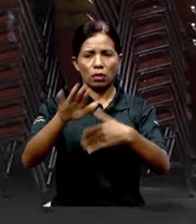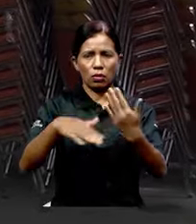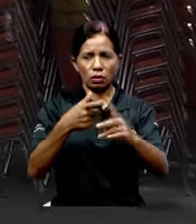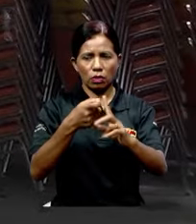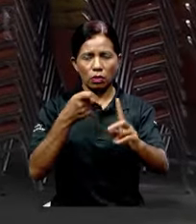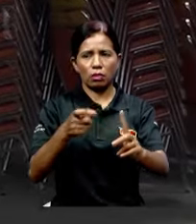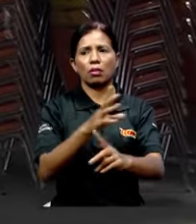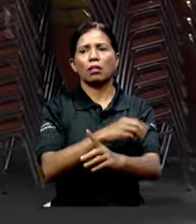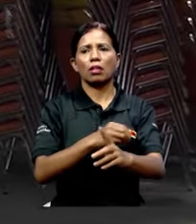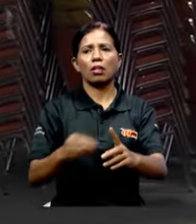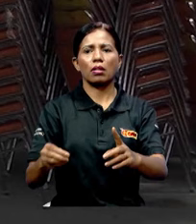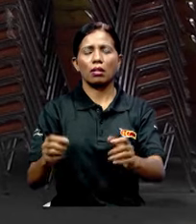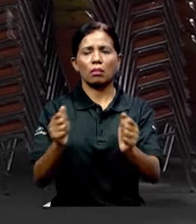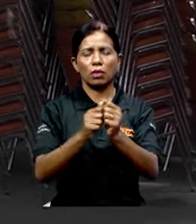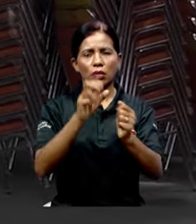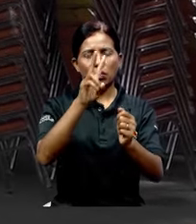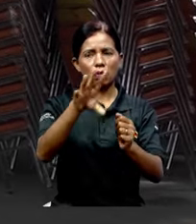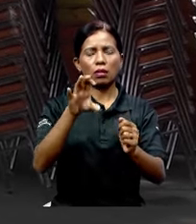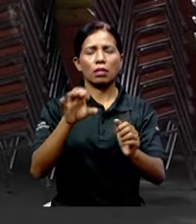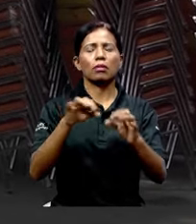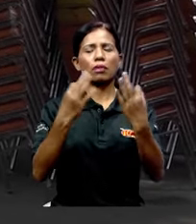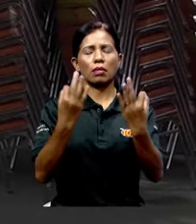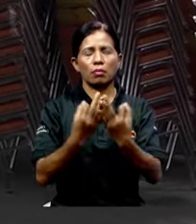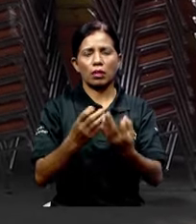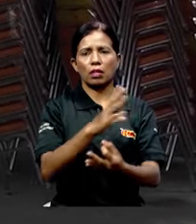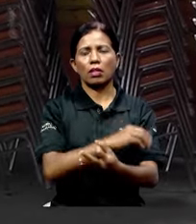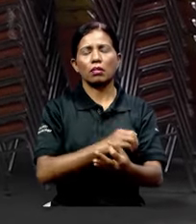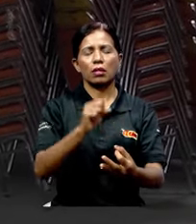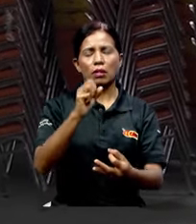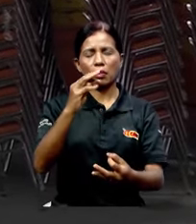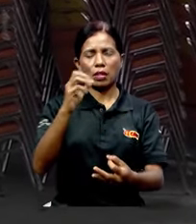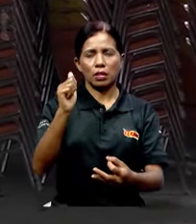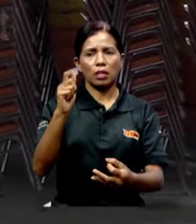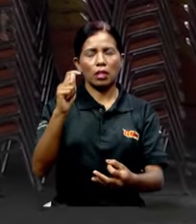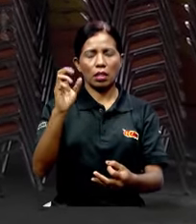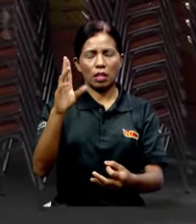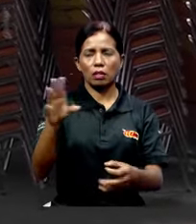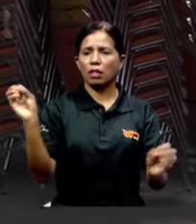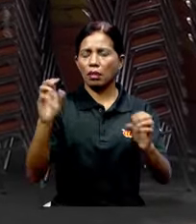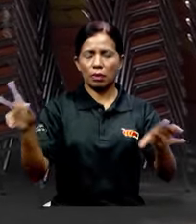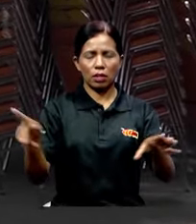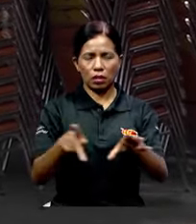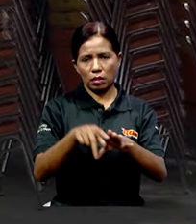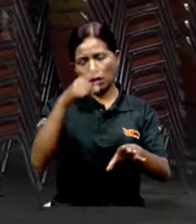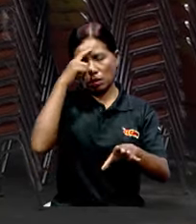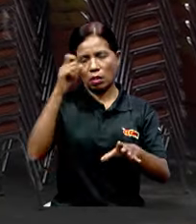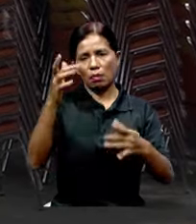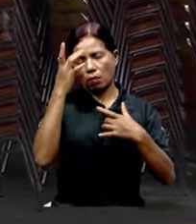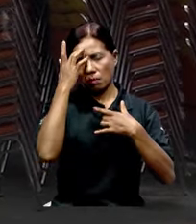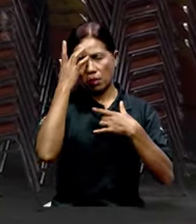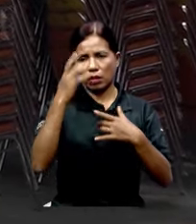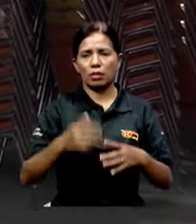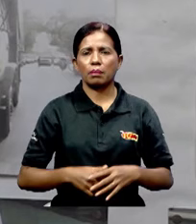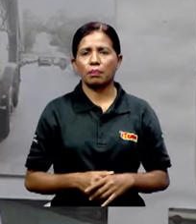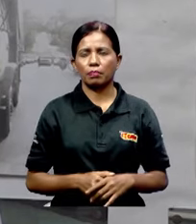sira. Kuaze atus rua mai be inangaman husi saudoso Sebastião Gomes sila participa ia celebração refere tamba kondisão saude la